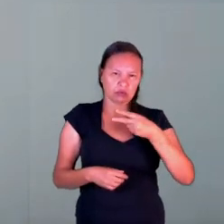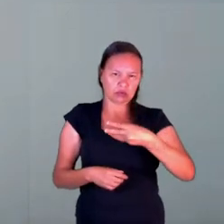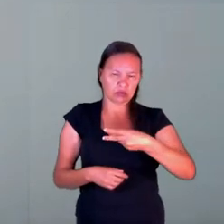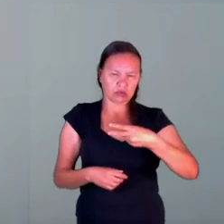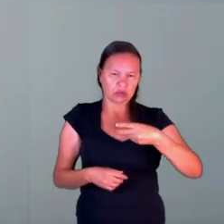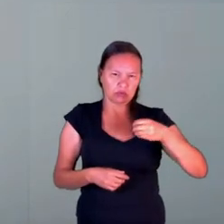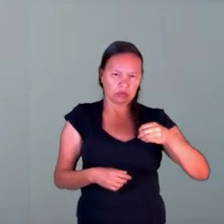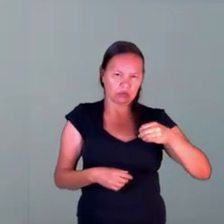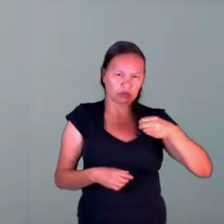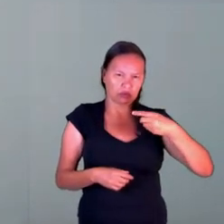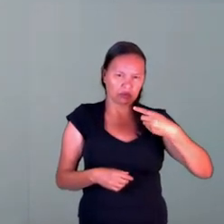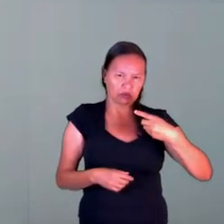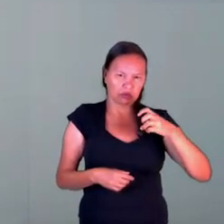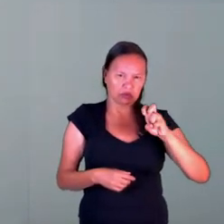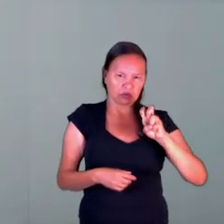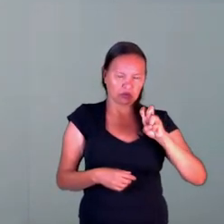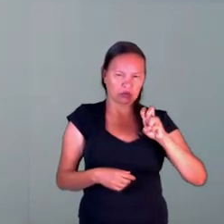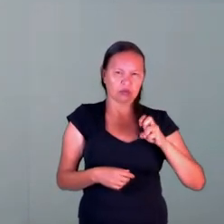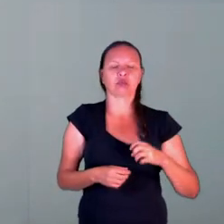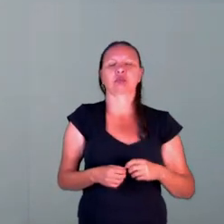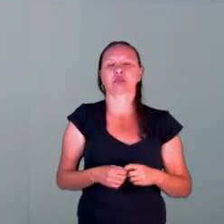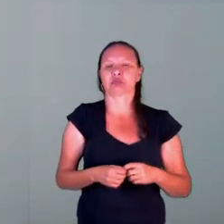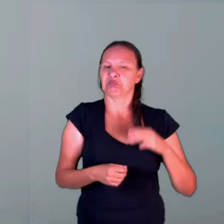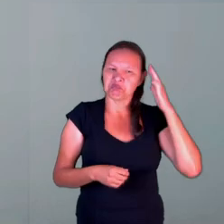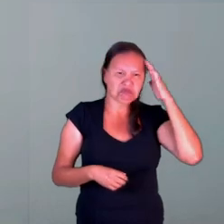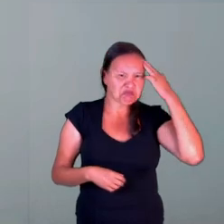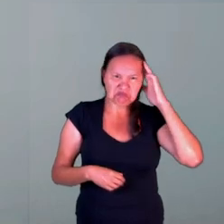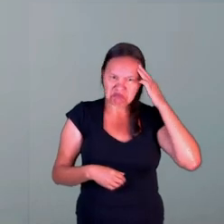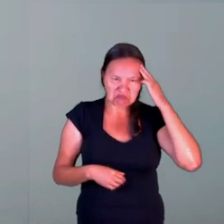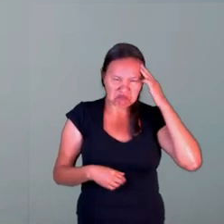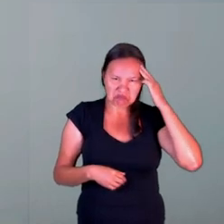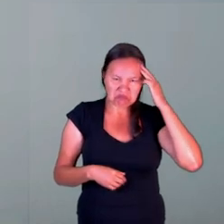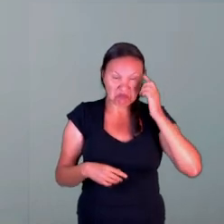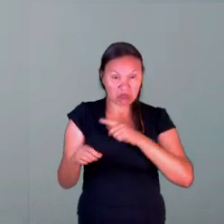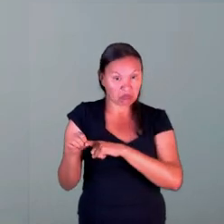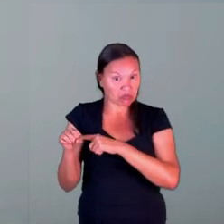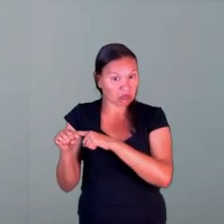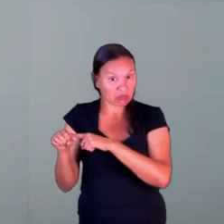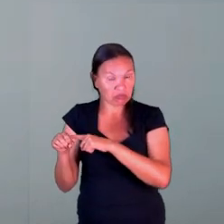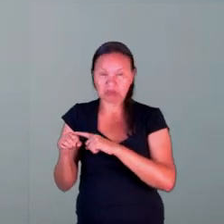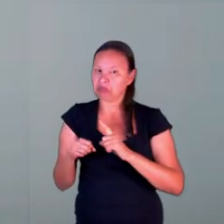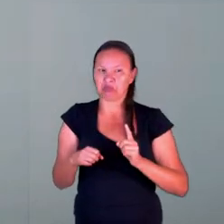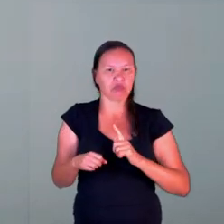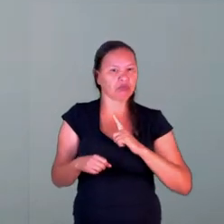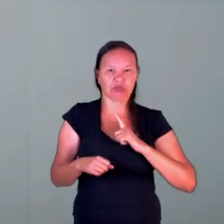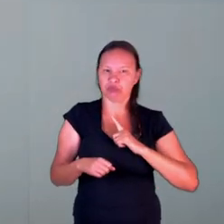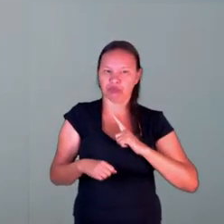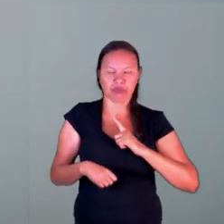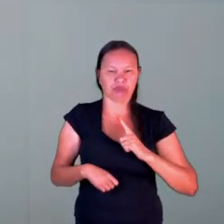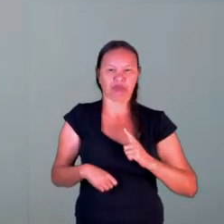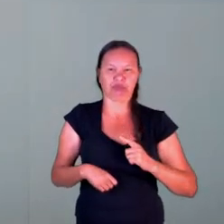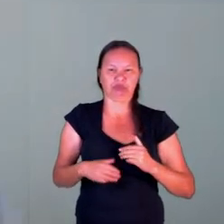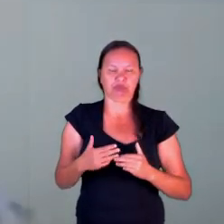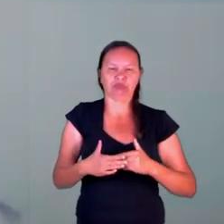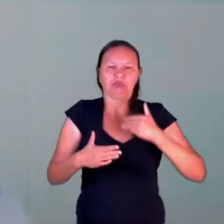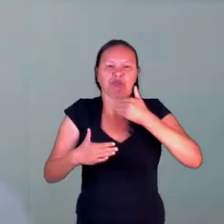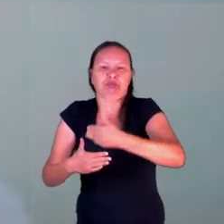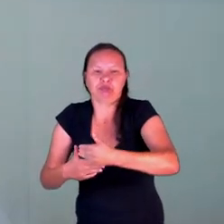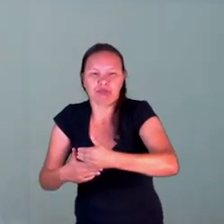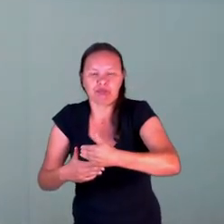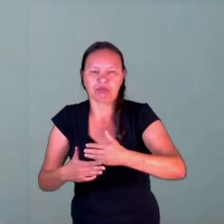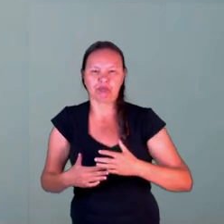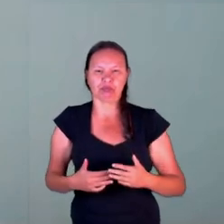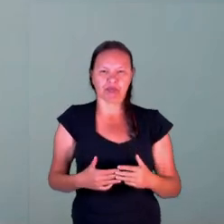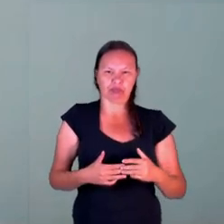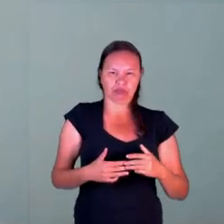OMS Organização Mundial da Saúde eu não sabia e não tem nenhum celinho lá falando nada né E a gente não consegue nem avançar nesses temas assim